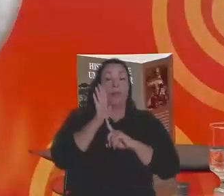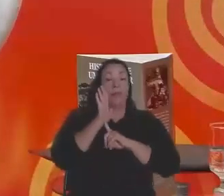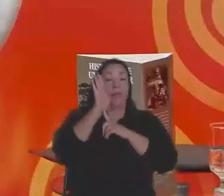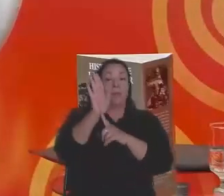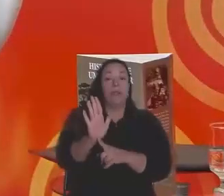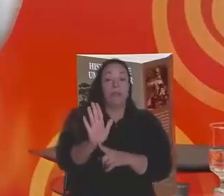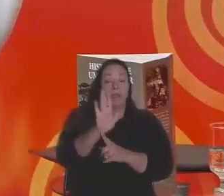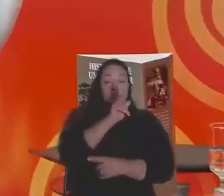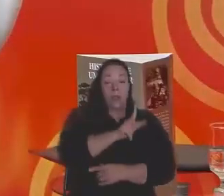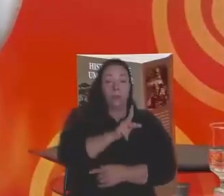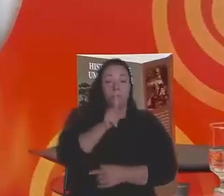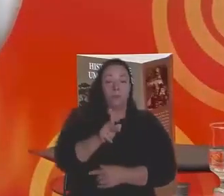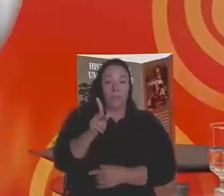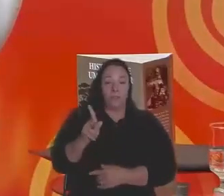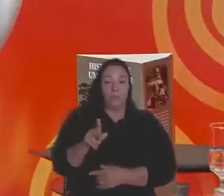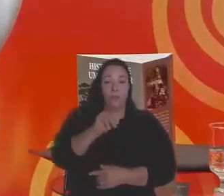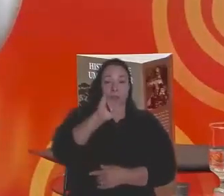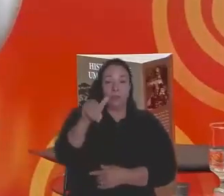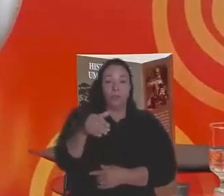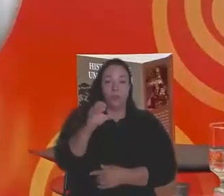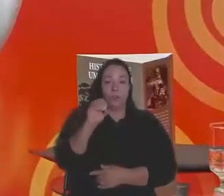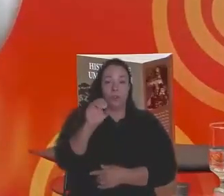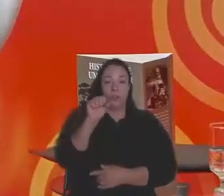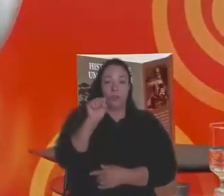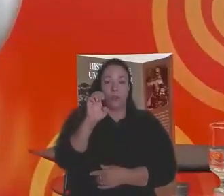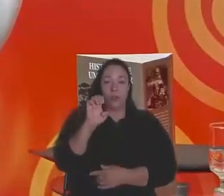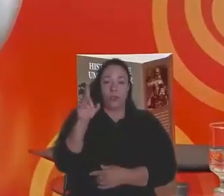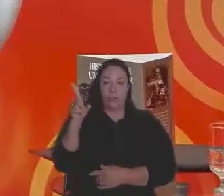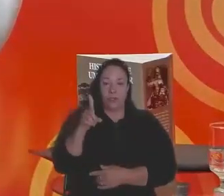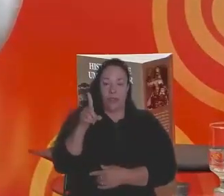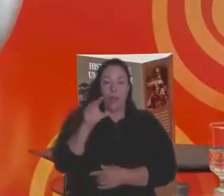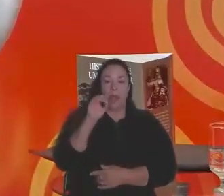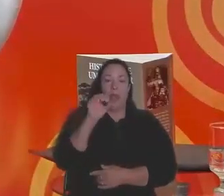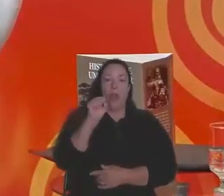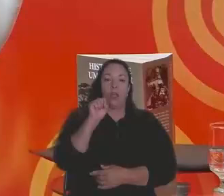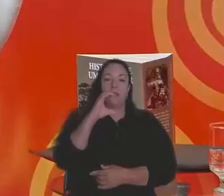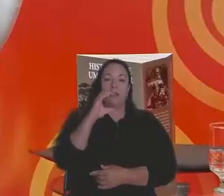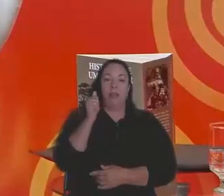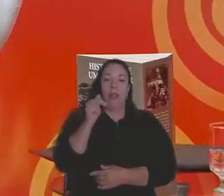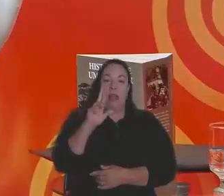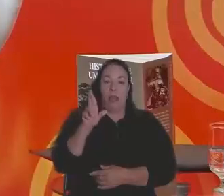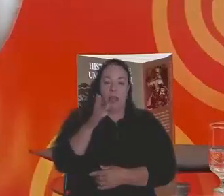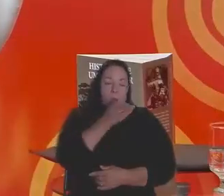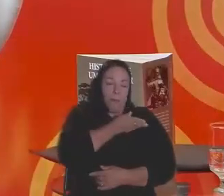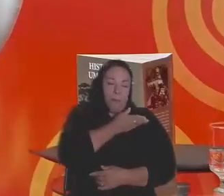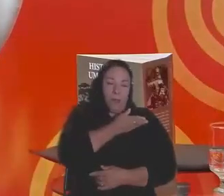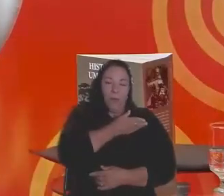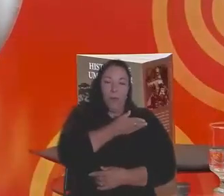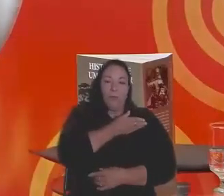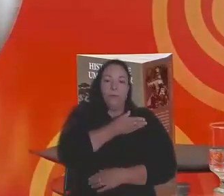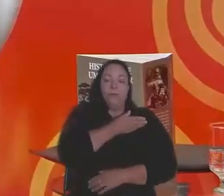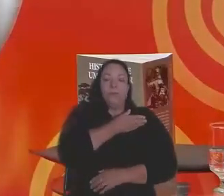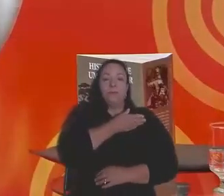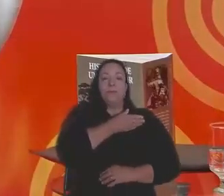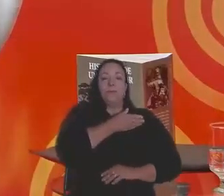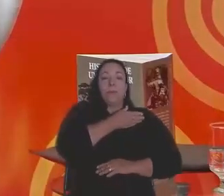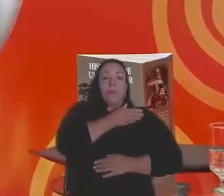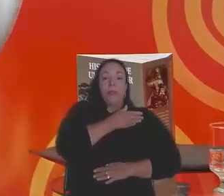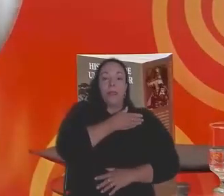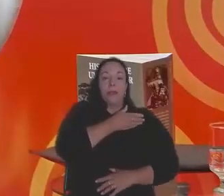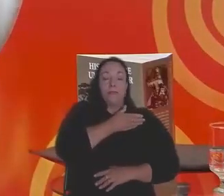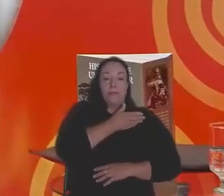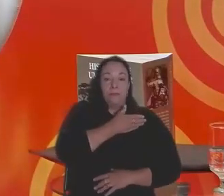Léo Calix, um homem branco de cabelos grisalhos que lhe estão presos no alto da cabeça em um coque. Possui barba grande de mesmo